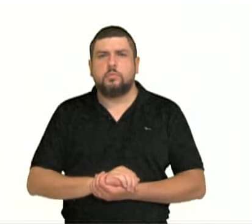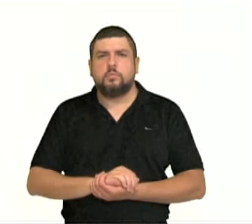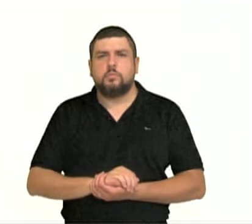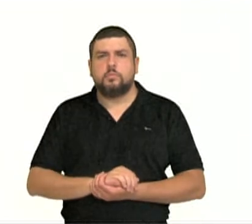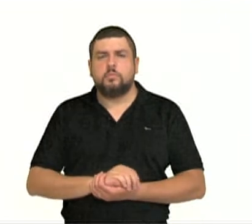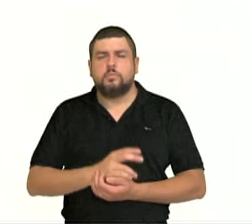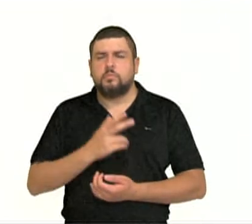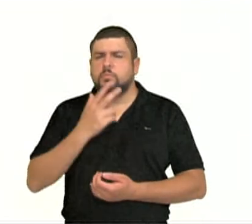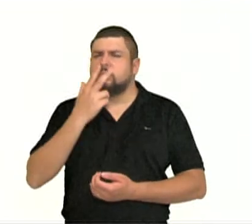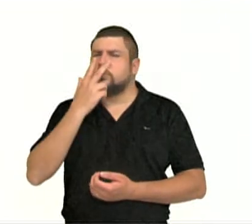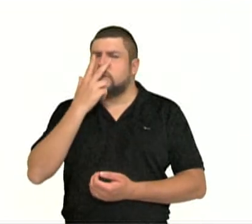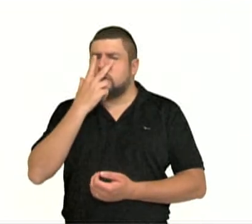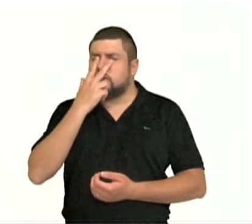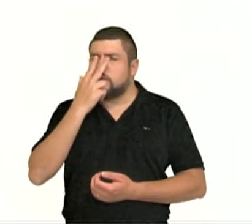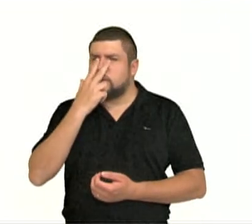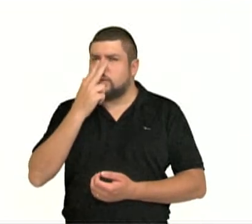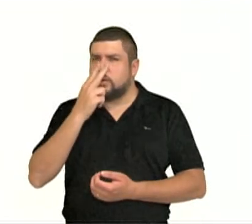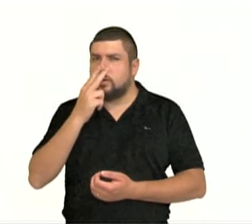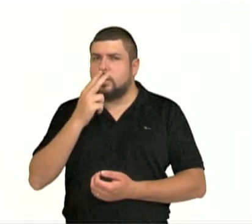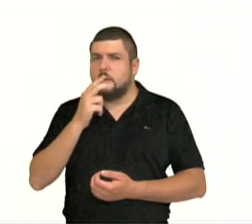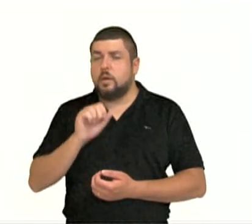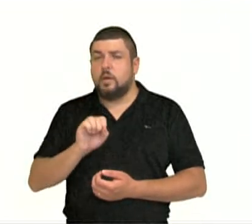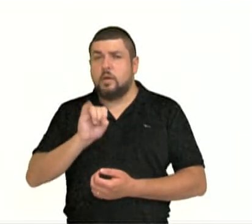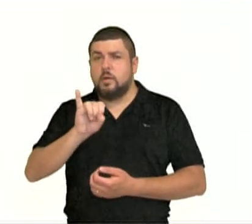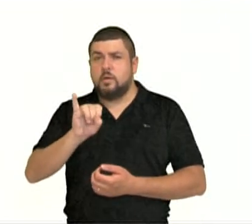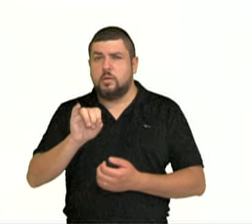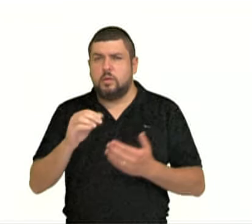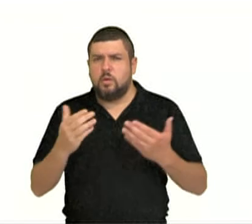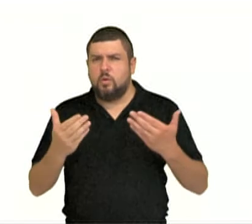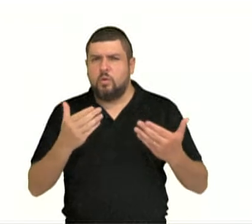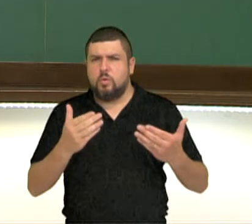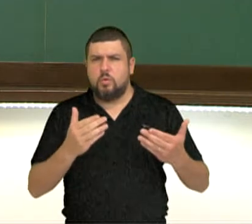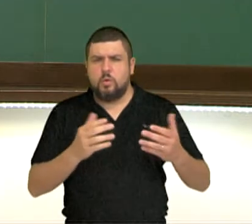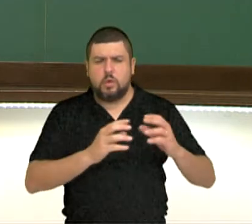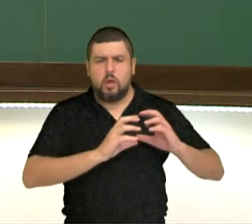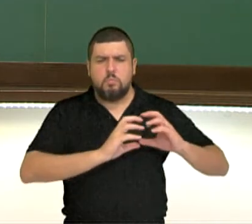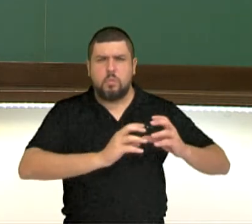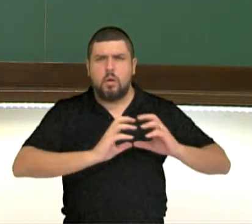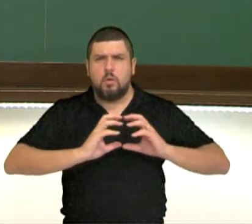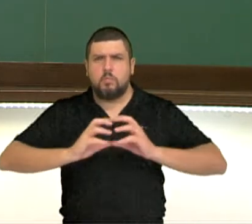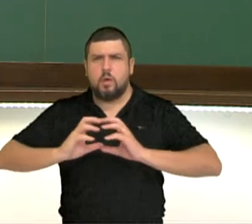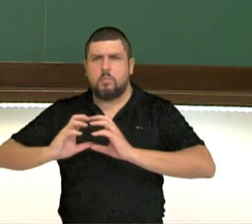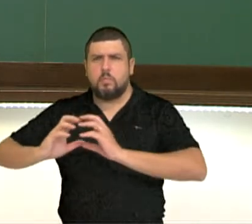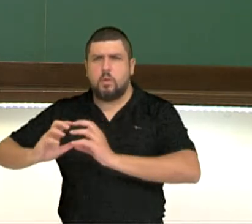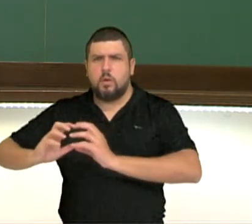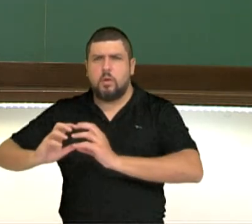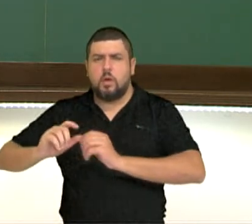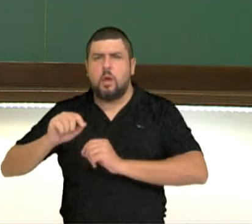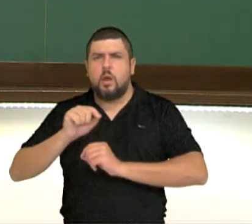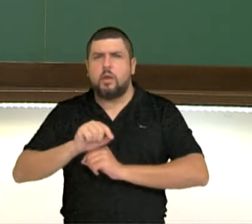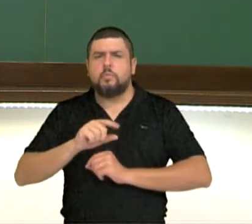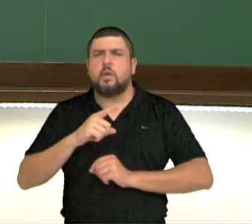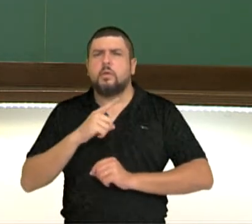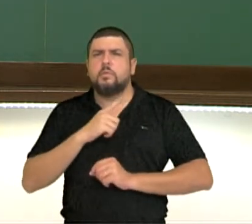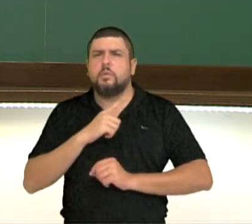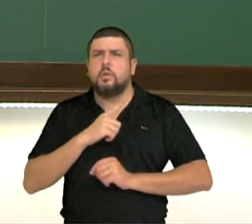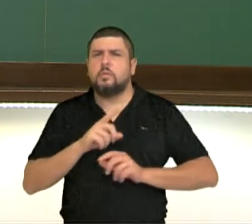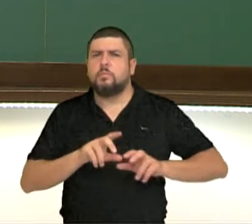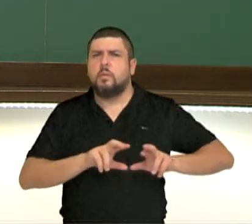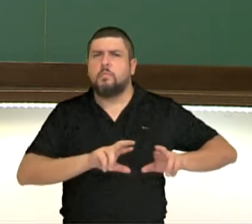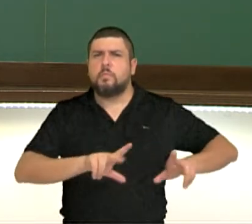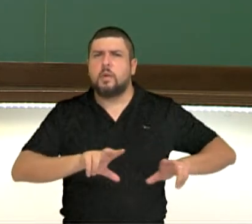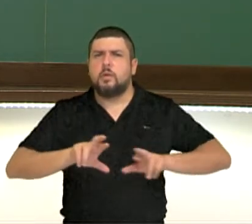Será que se eu comparar as bolas, qual é a grandeza que varia entre elas na